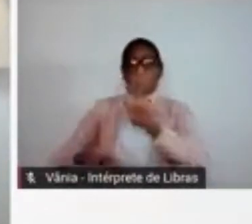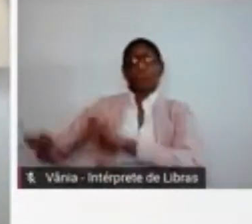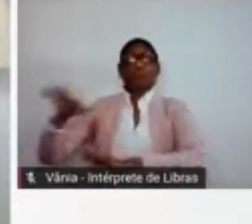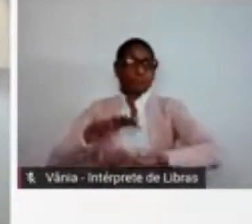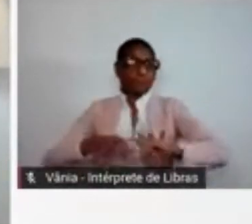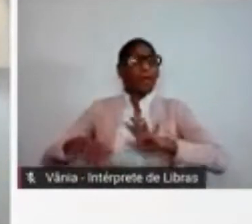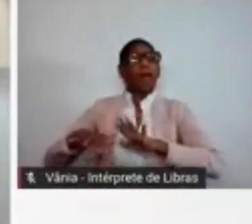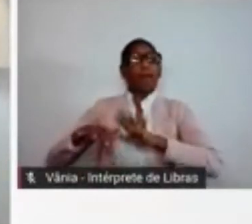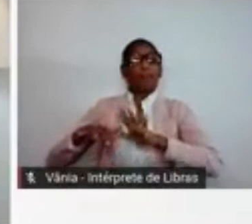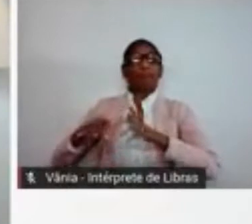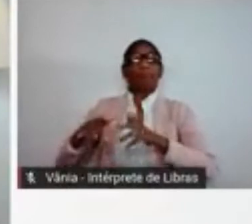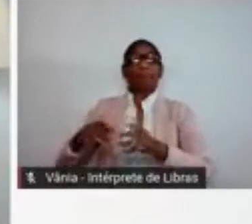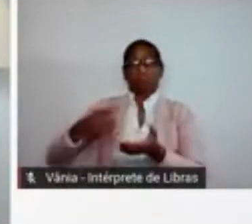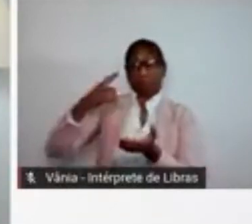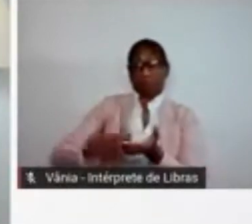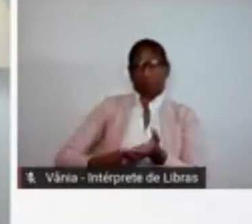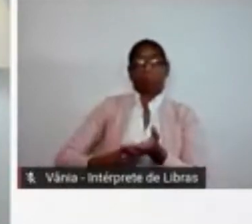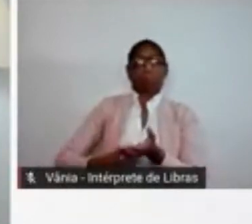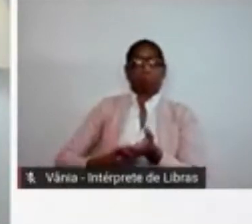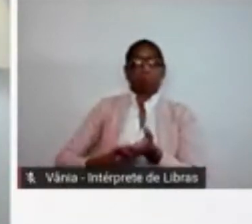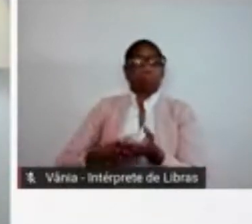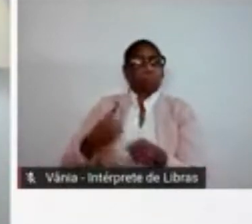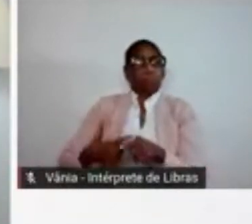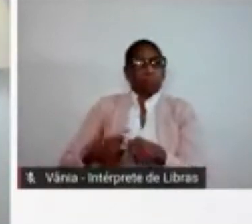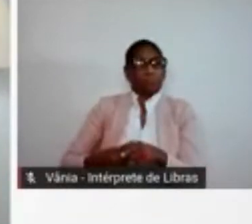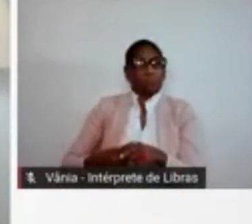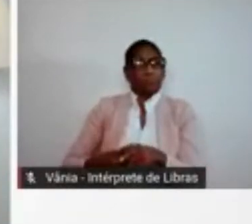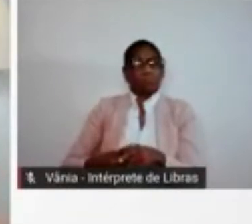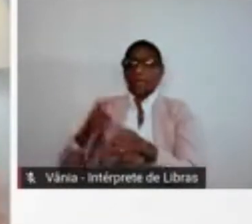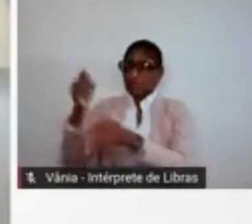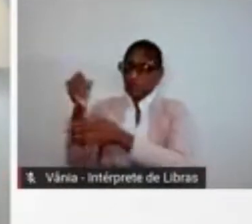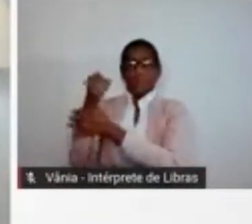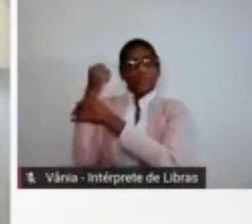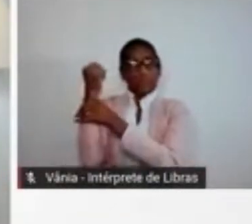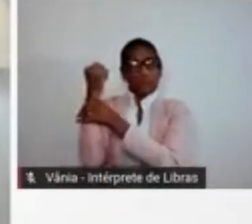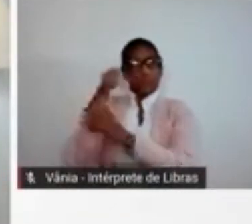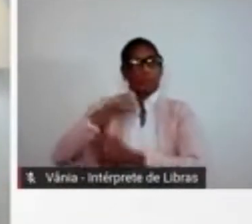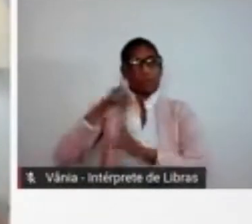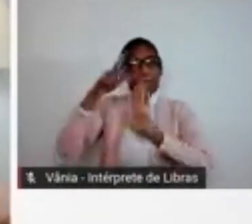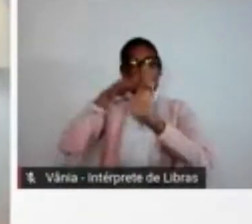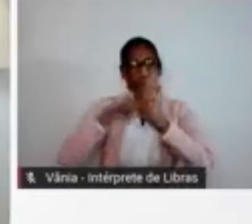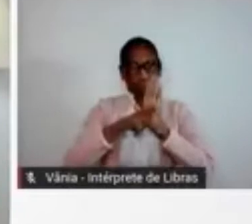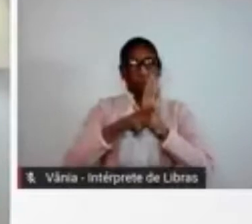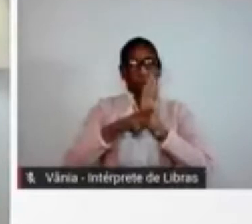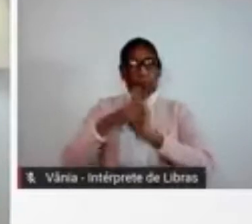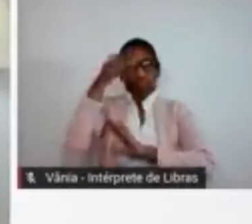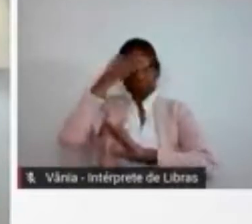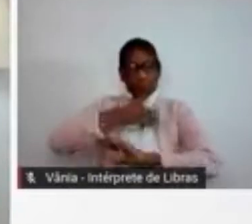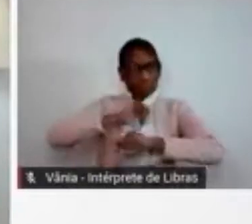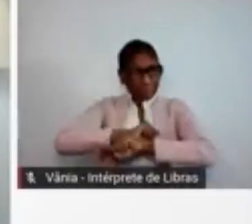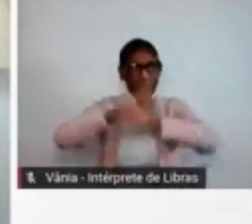de assegurar que se tenha protocolos baseados em evidências,